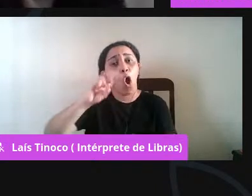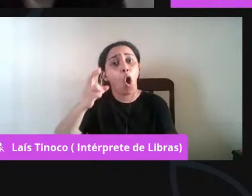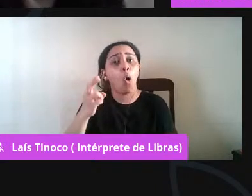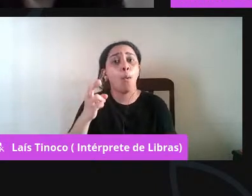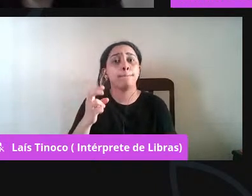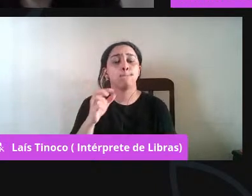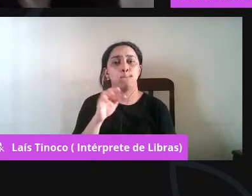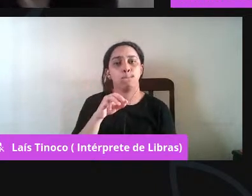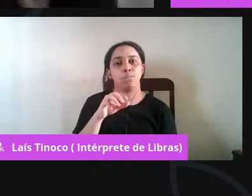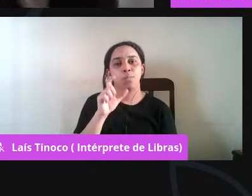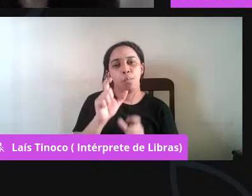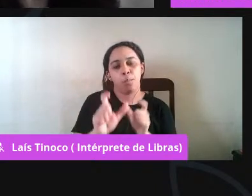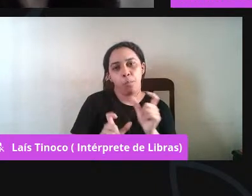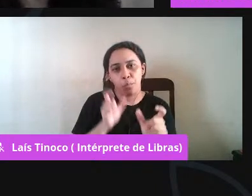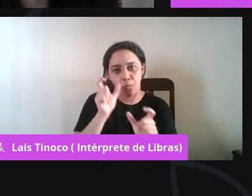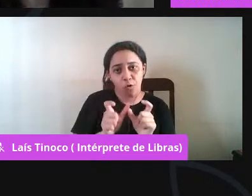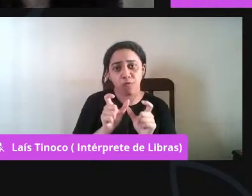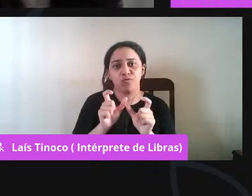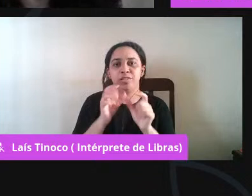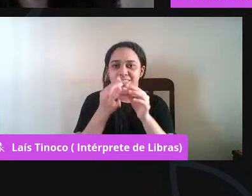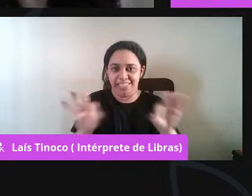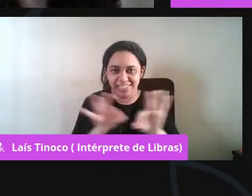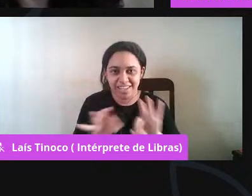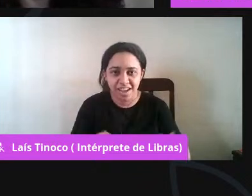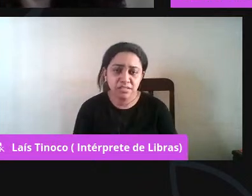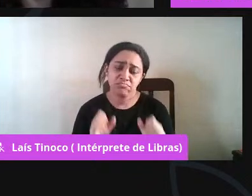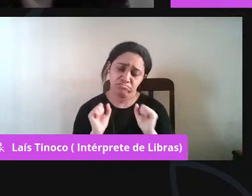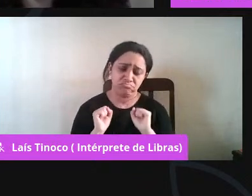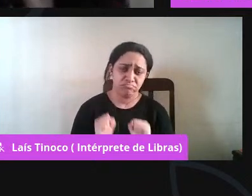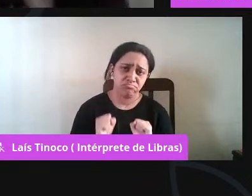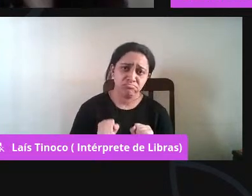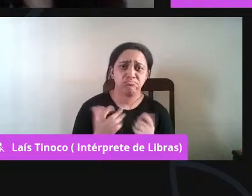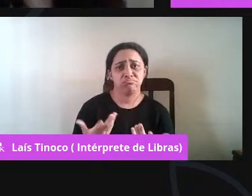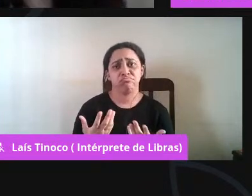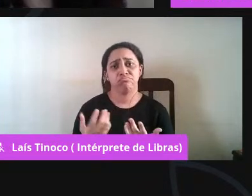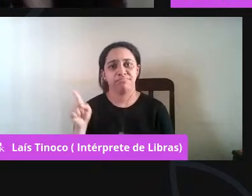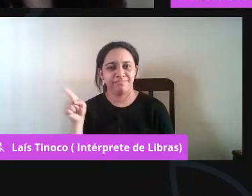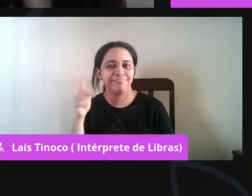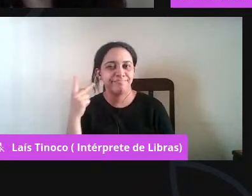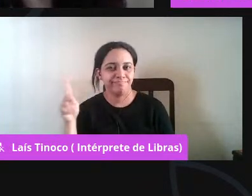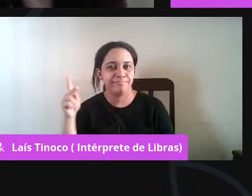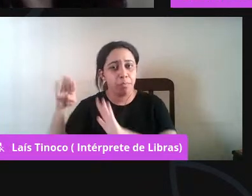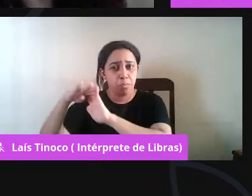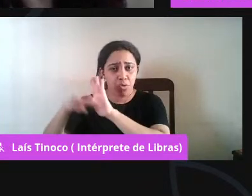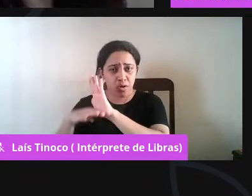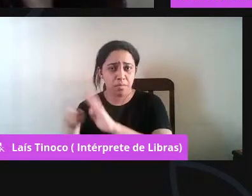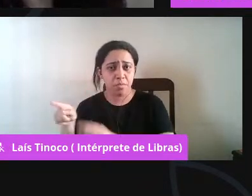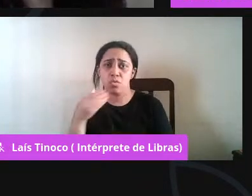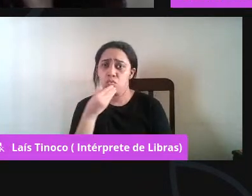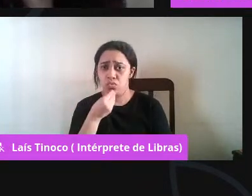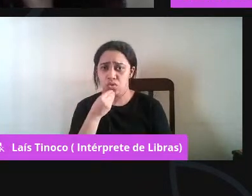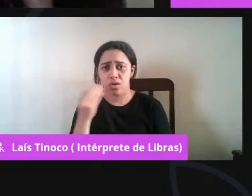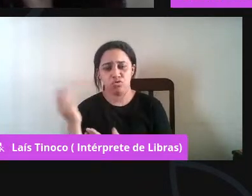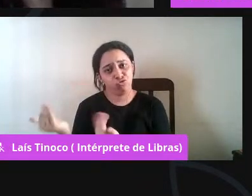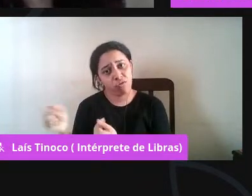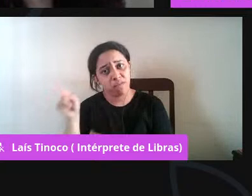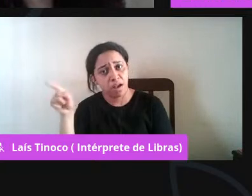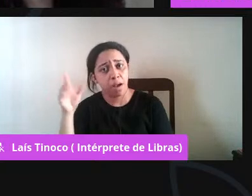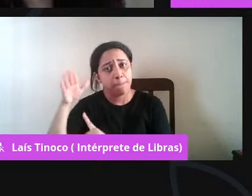aí vai. Então, aí existe esse programa desse menino lá do Paraná, que é muito bom para fazer